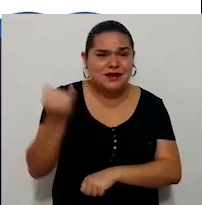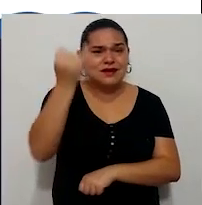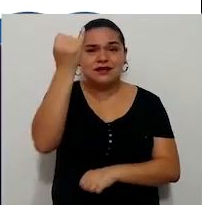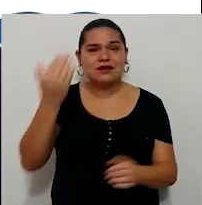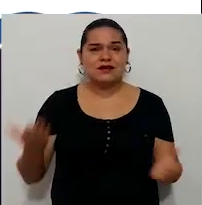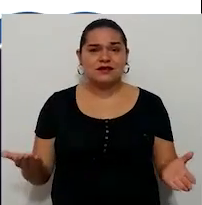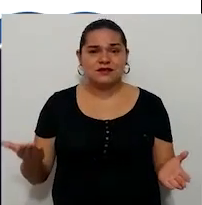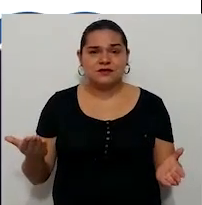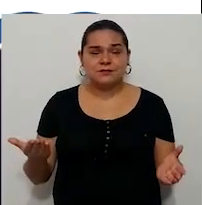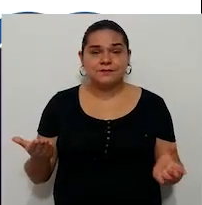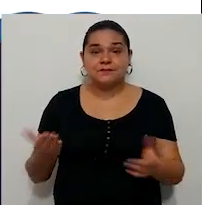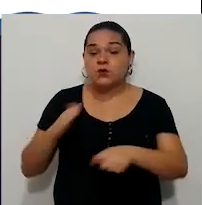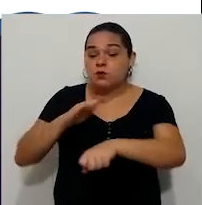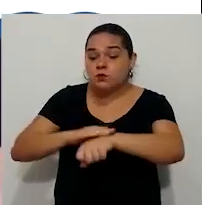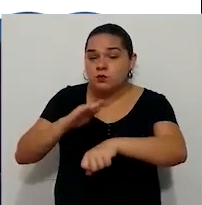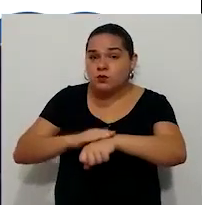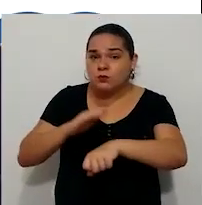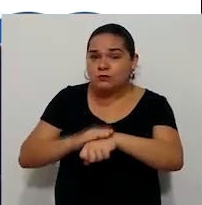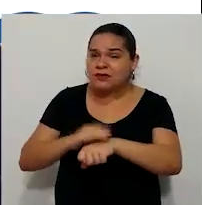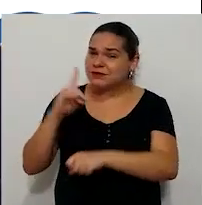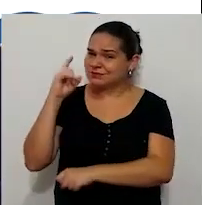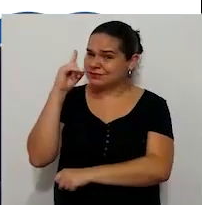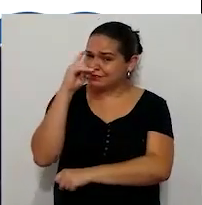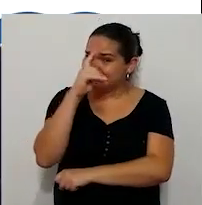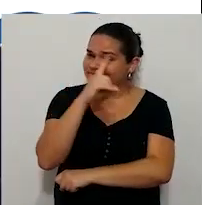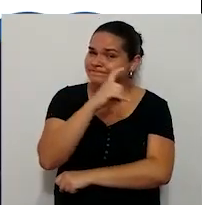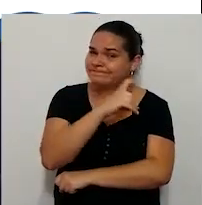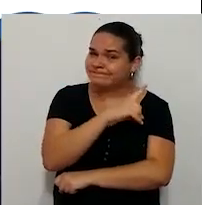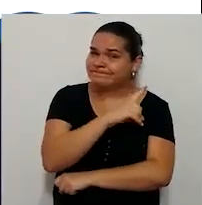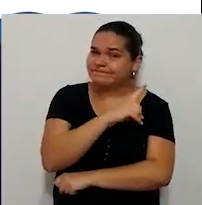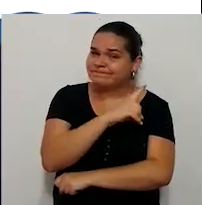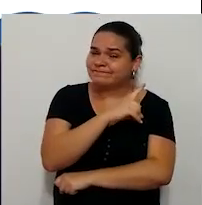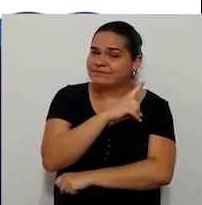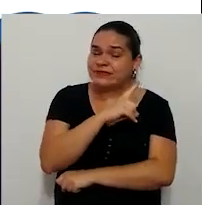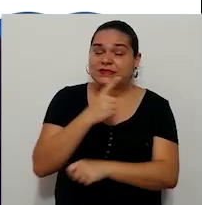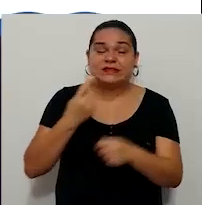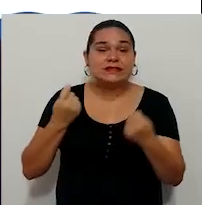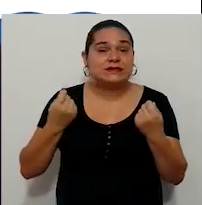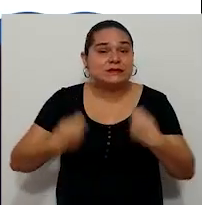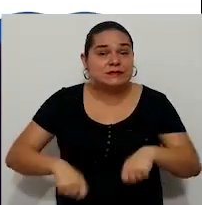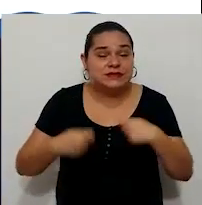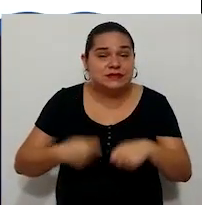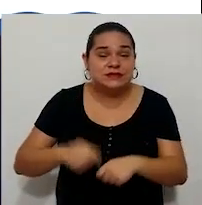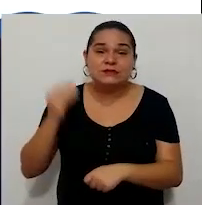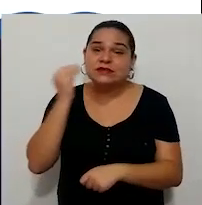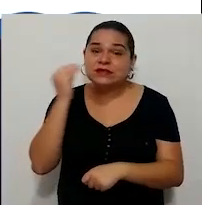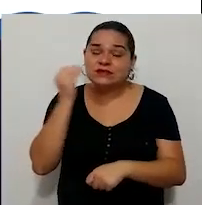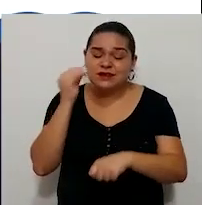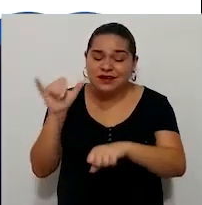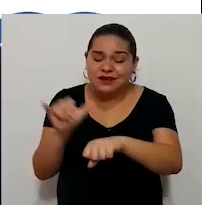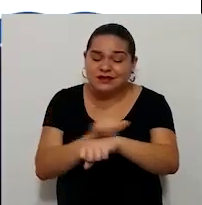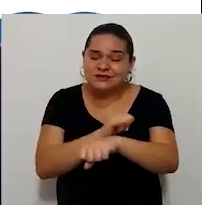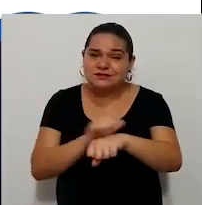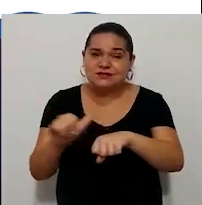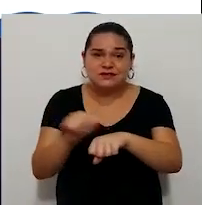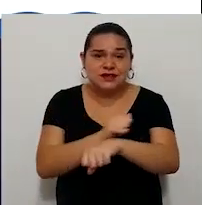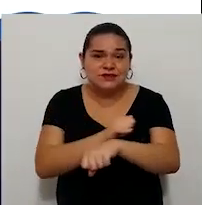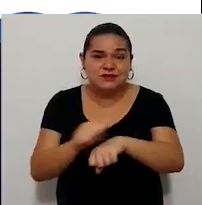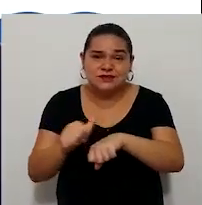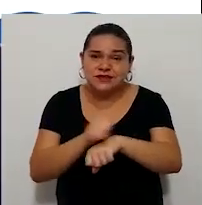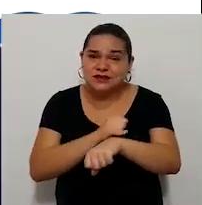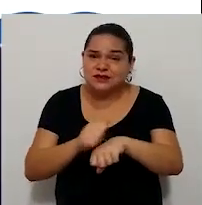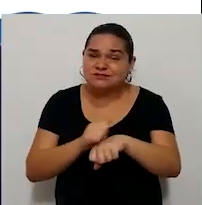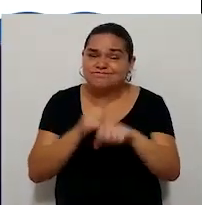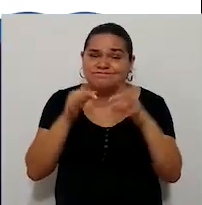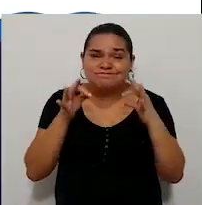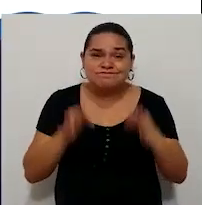O momento é muito delicado e precisamos buscar as alternativas